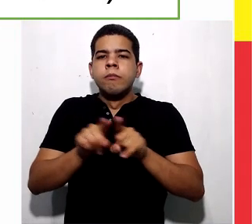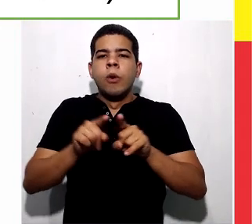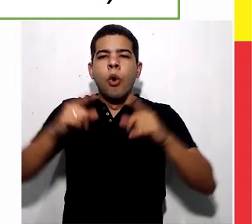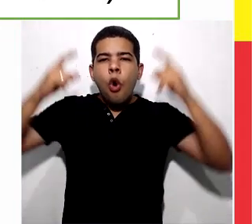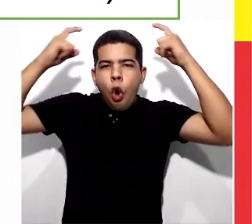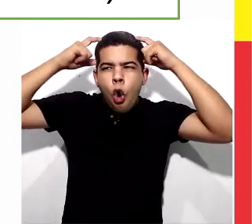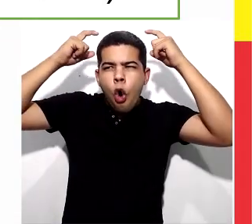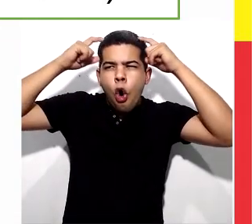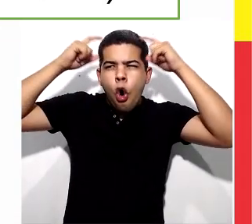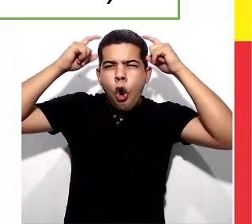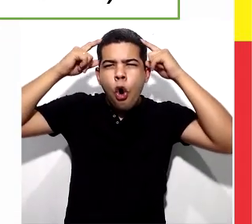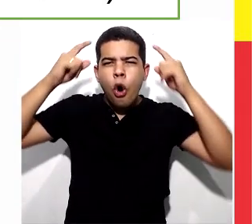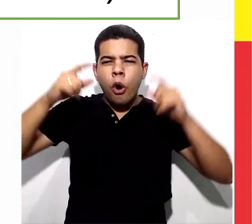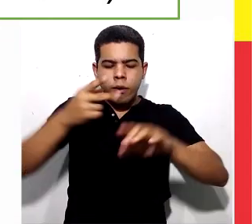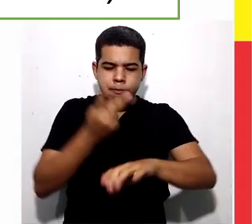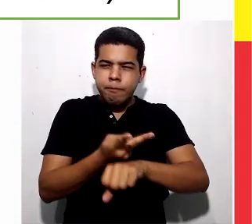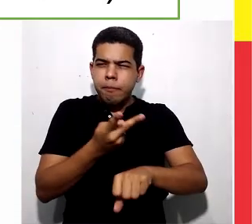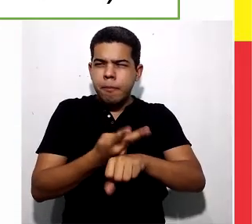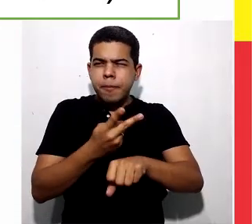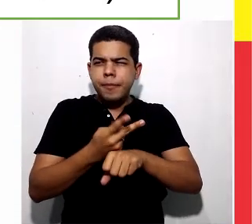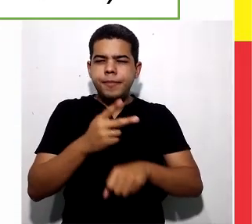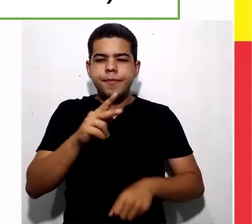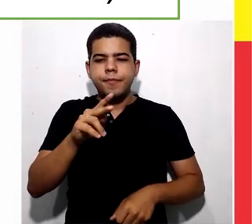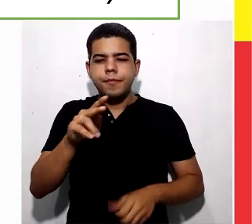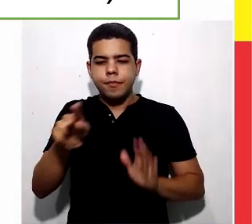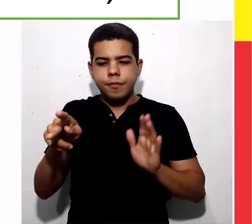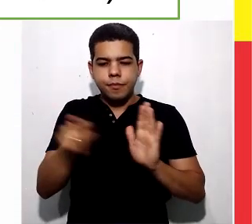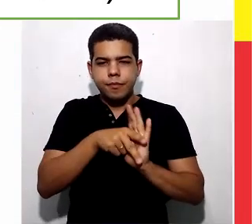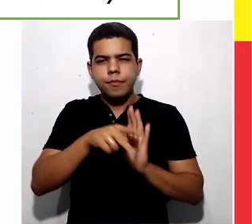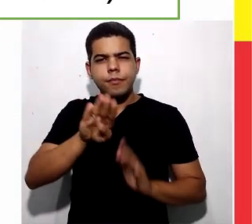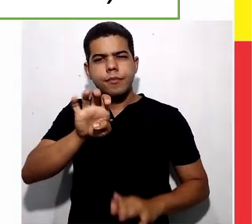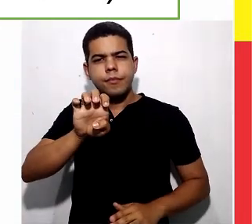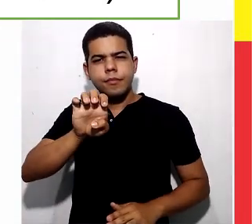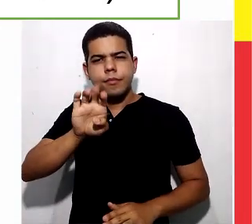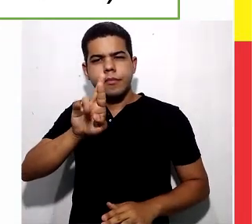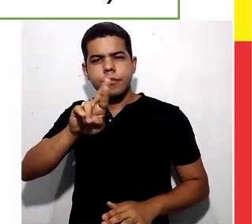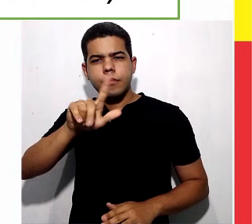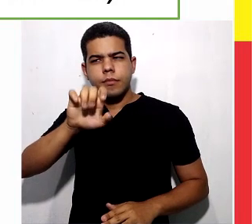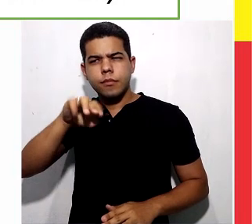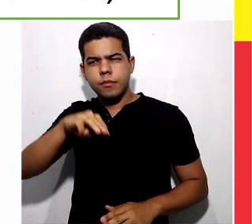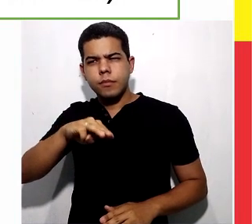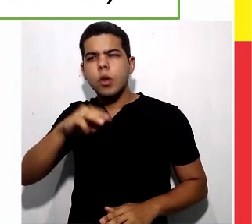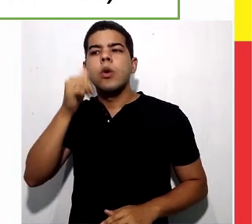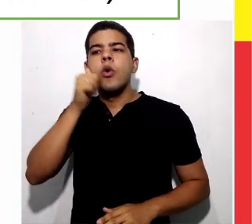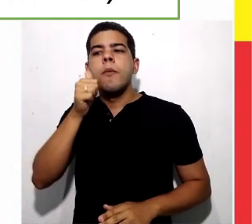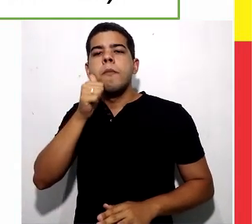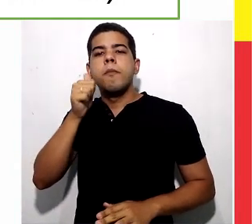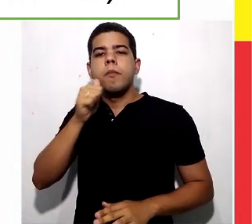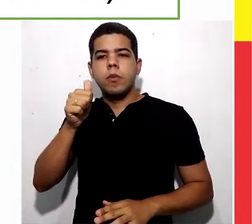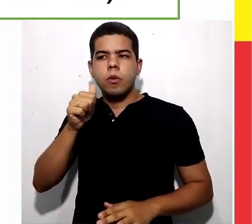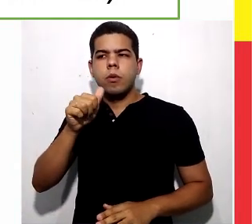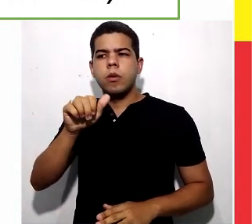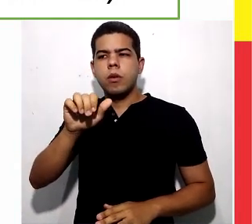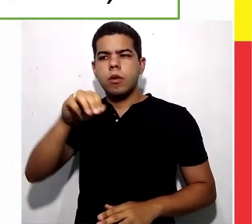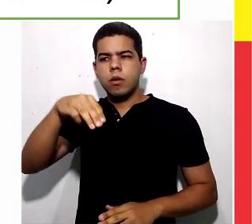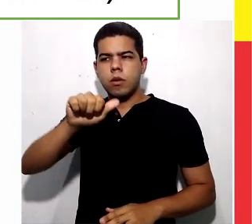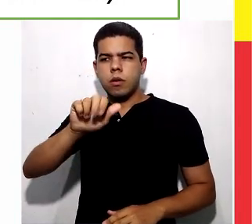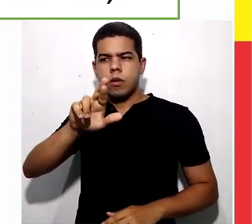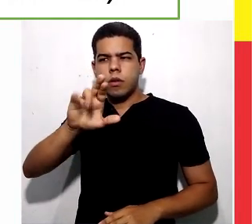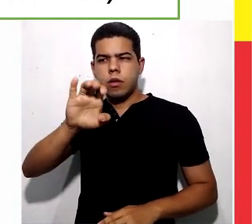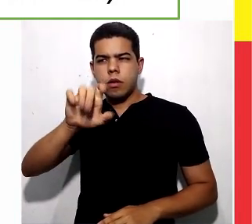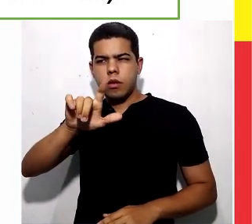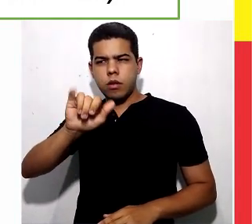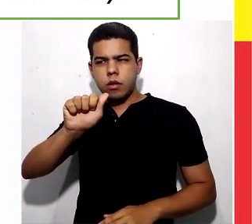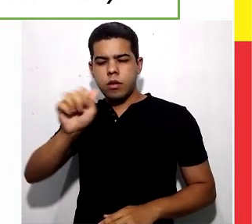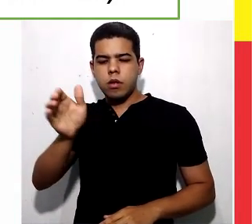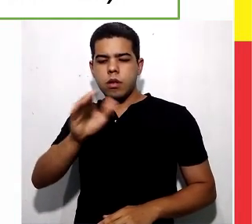atriz Marcélia Cartacho ganhou o prêmio em 1986 pela sua atuação em A Hora da Estrela. Como você sabe,